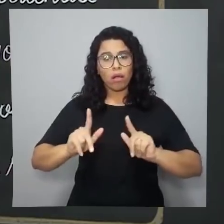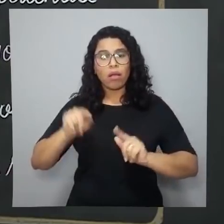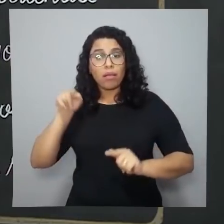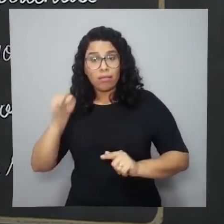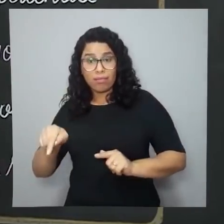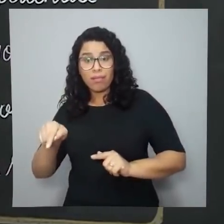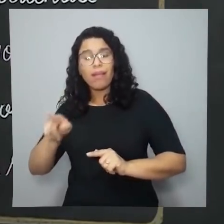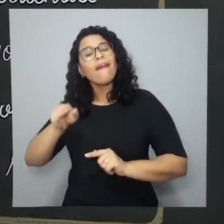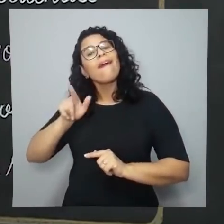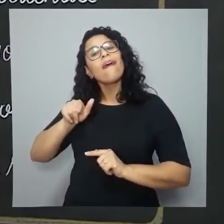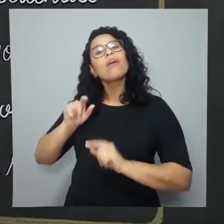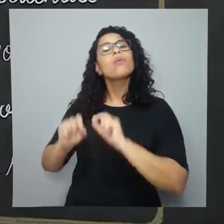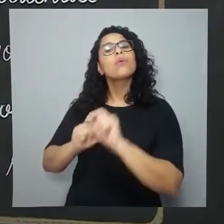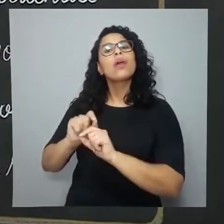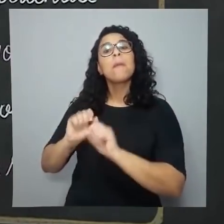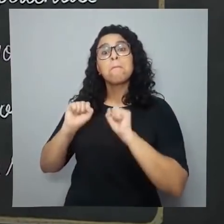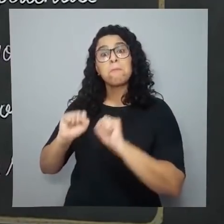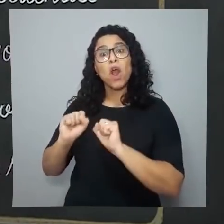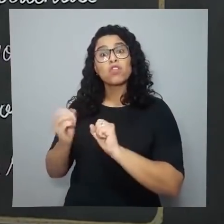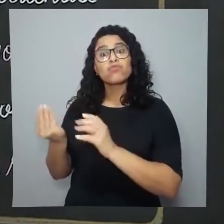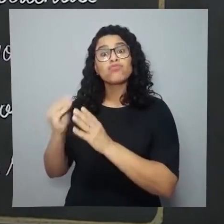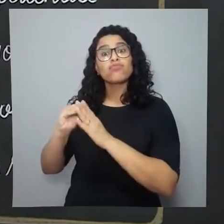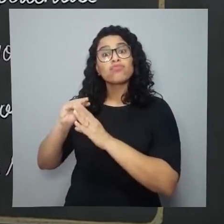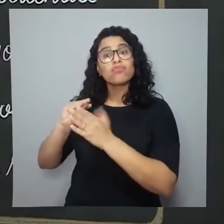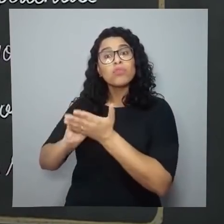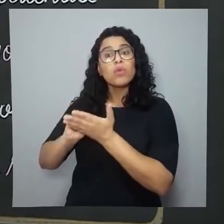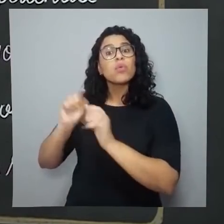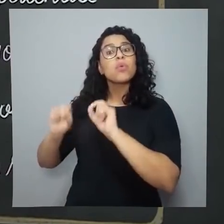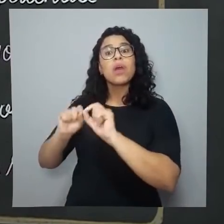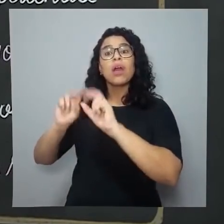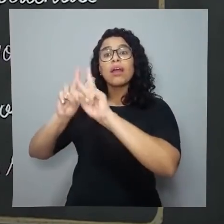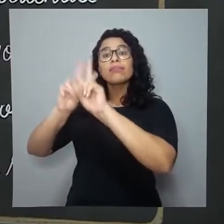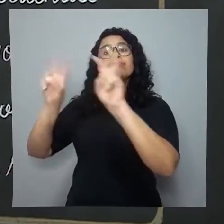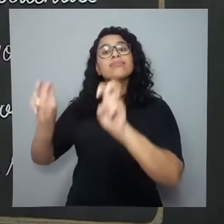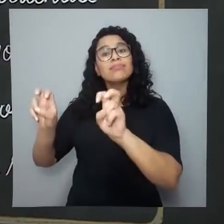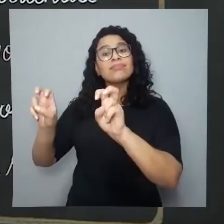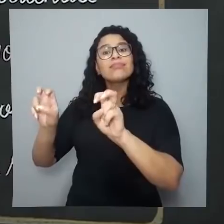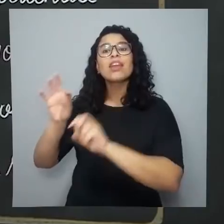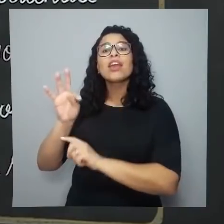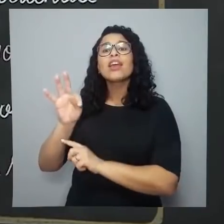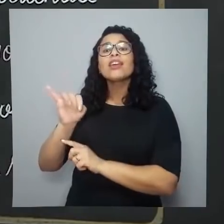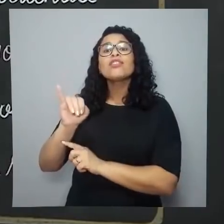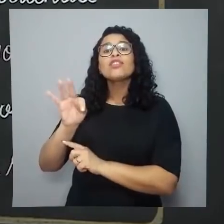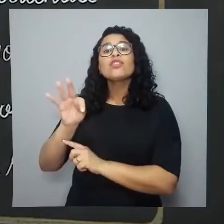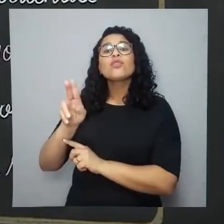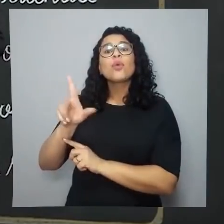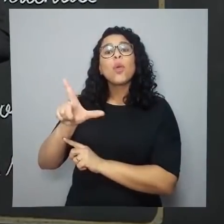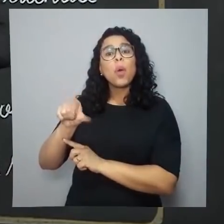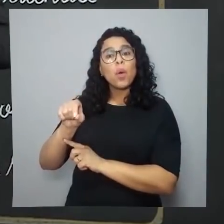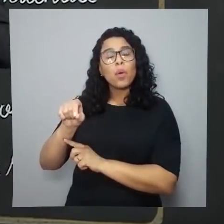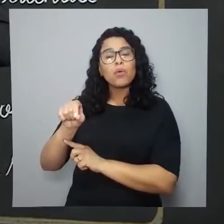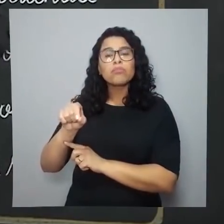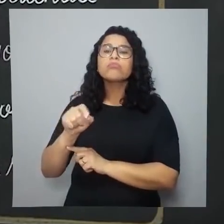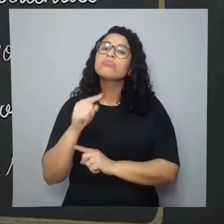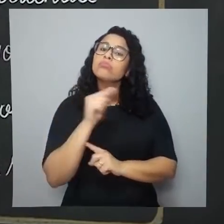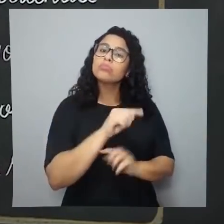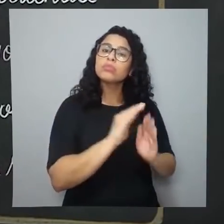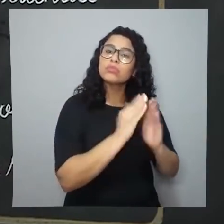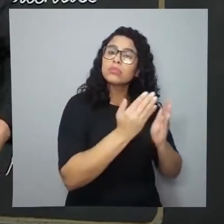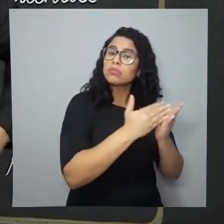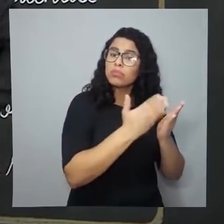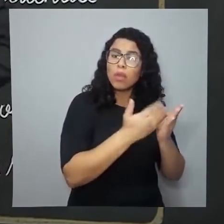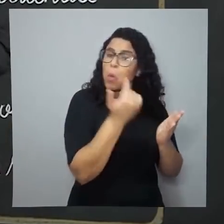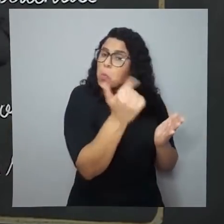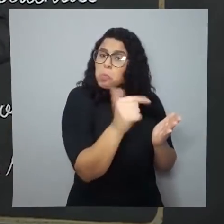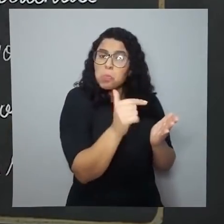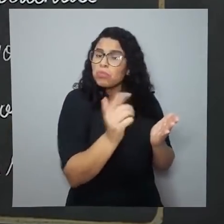Porque no caso do relato pessoal, eu posso colocar um título, eu posso atribuir um título a essa narrativa, diferente do diário, que muitas vezes não há nem título, há só uma